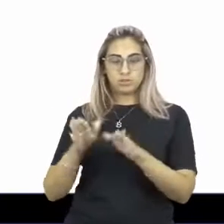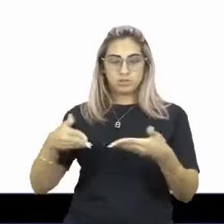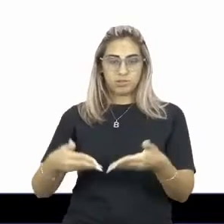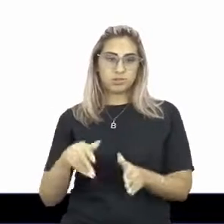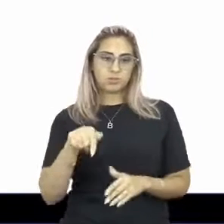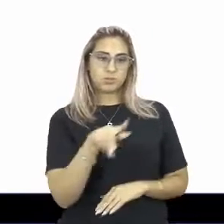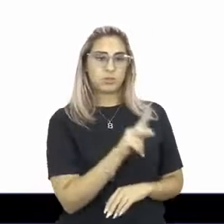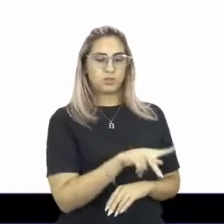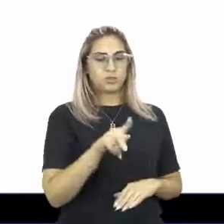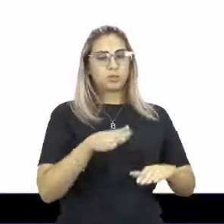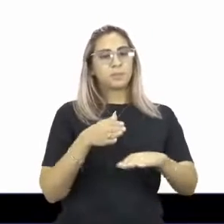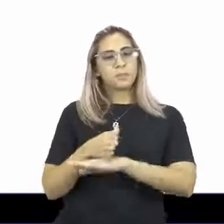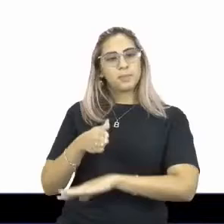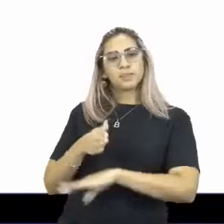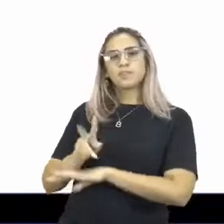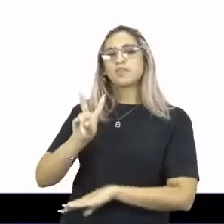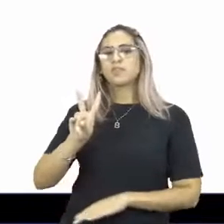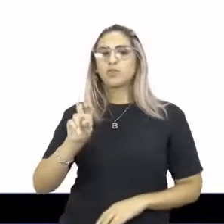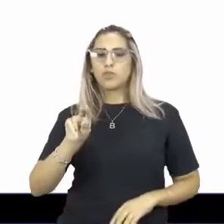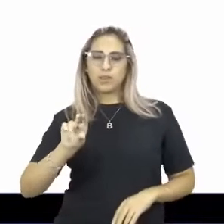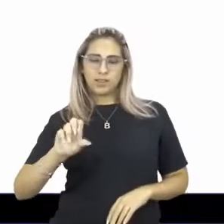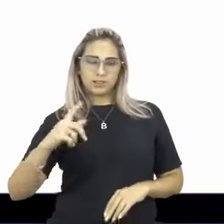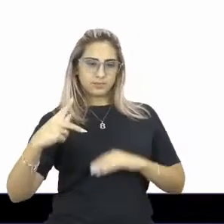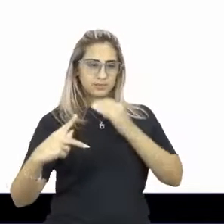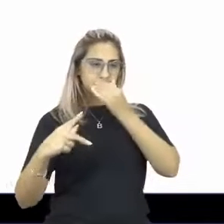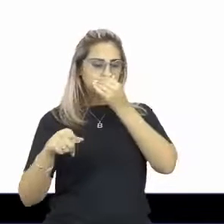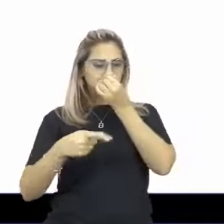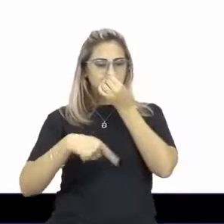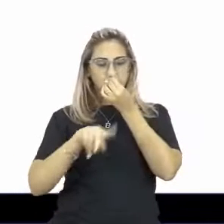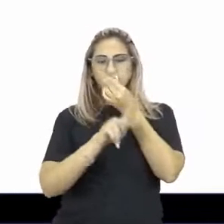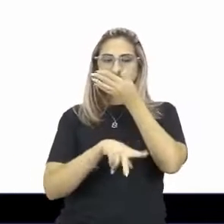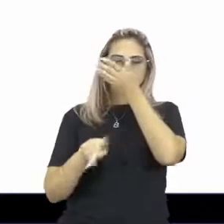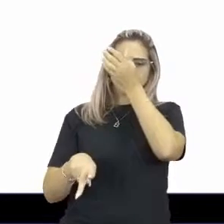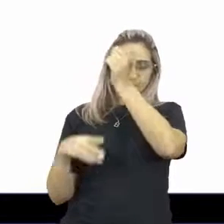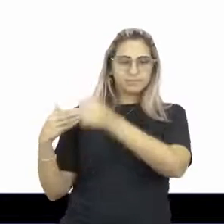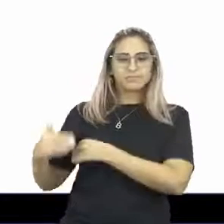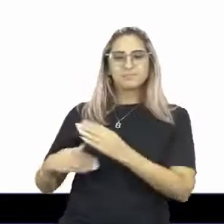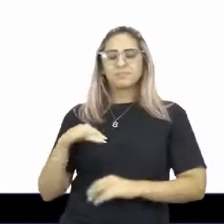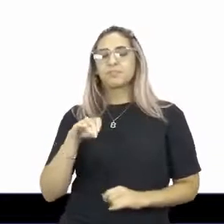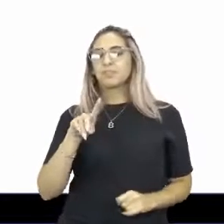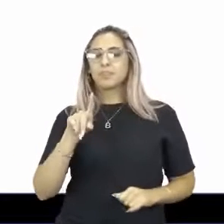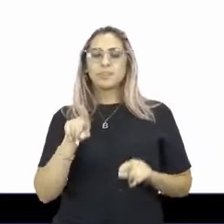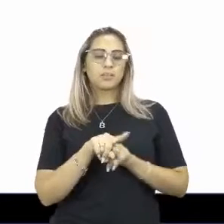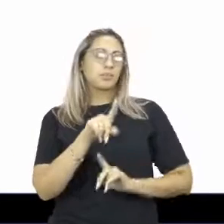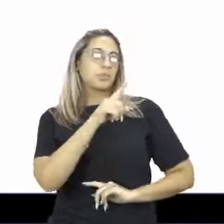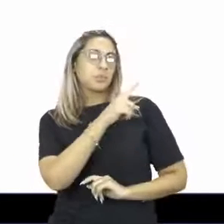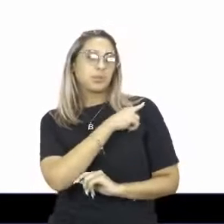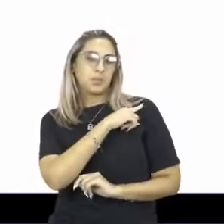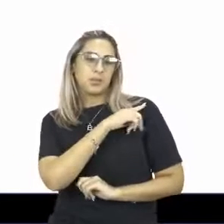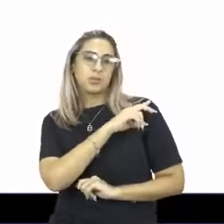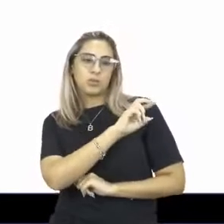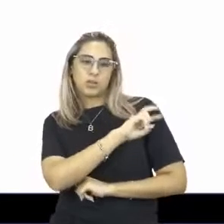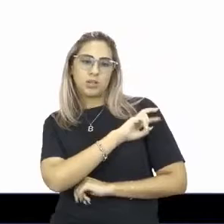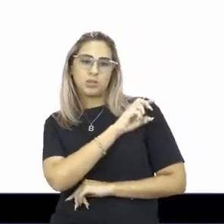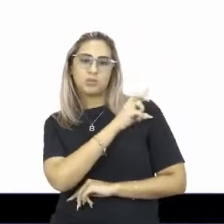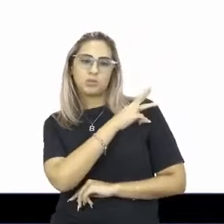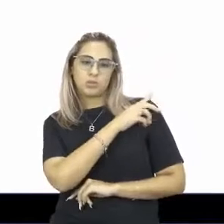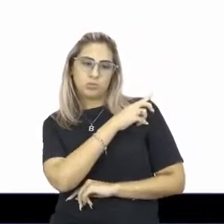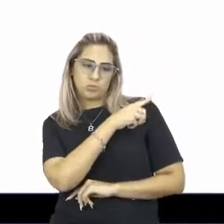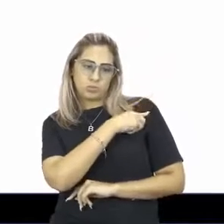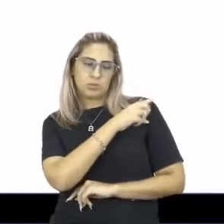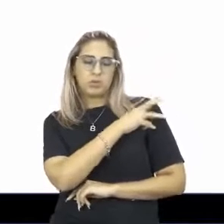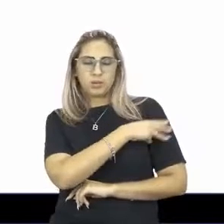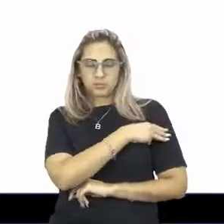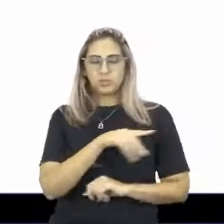os docentes que participaram do concurso VUNESP para professor do ensino fundamental e médio. O edital é o 1 de